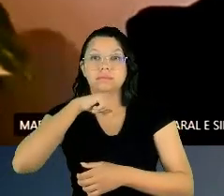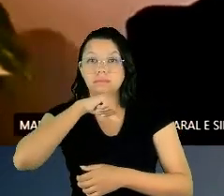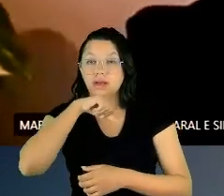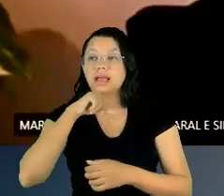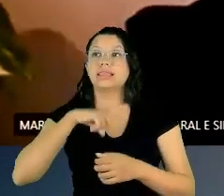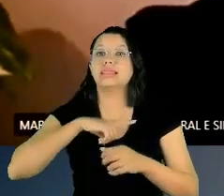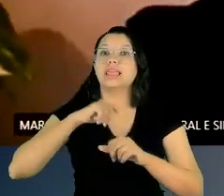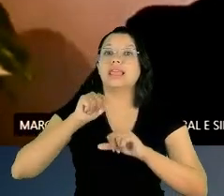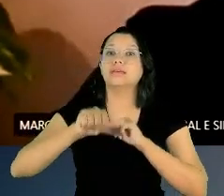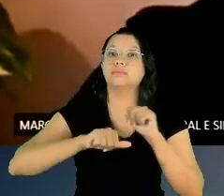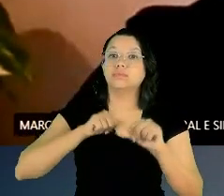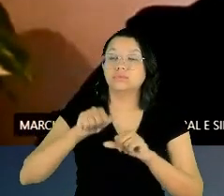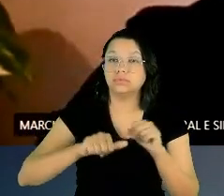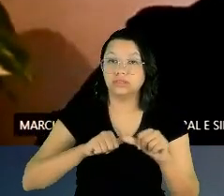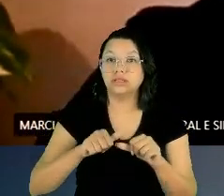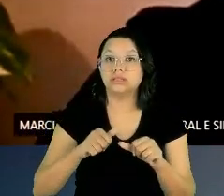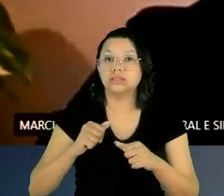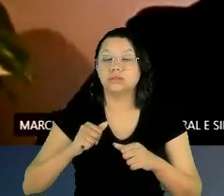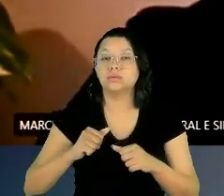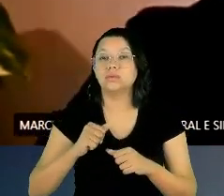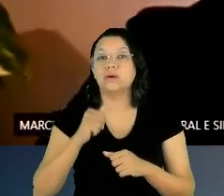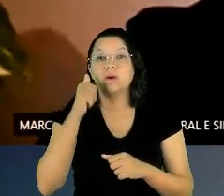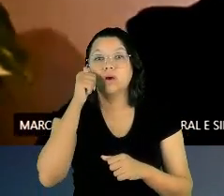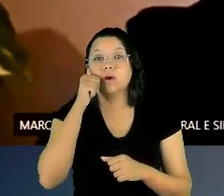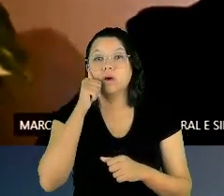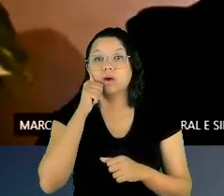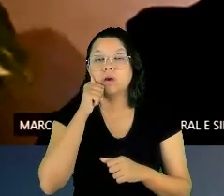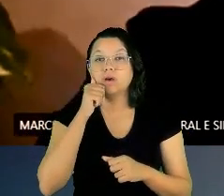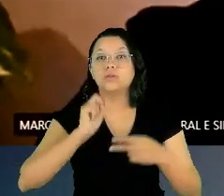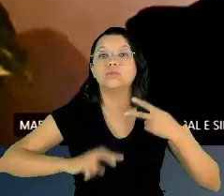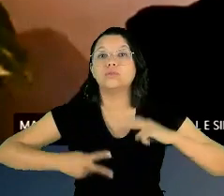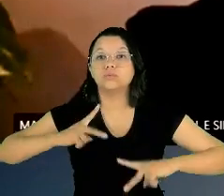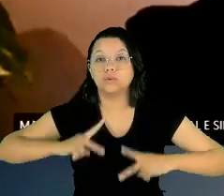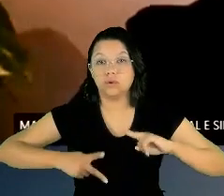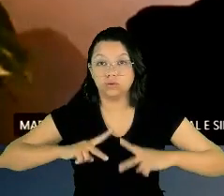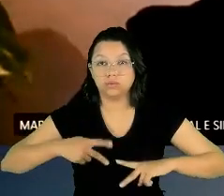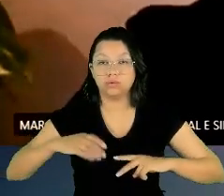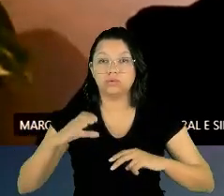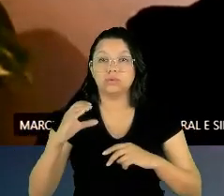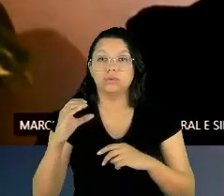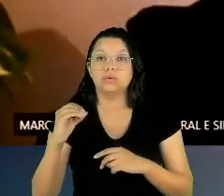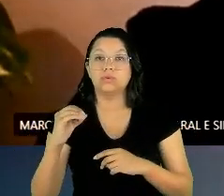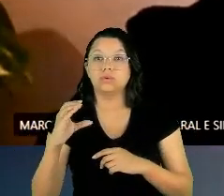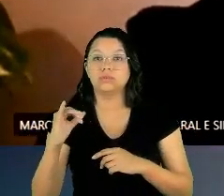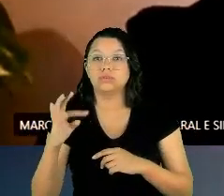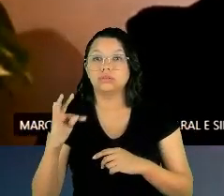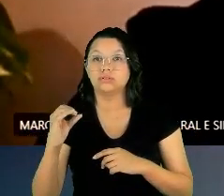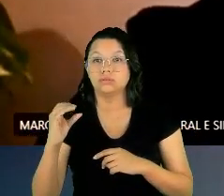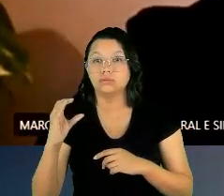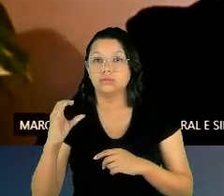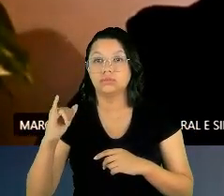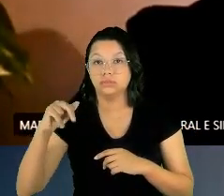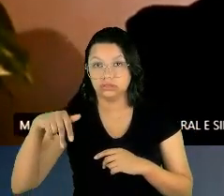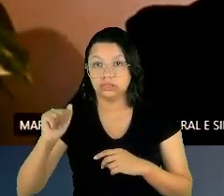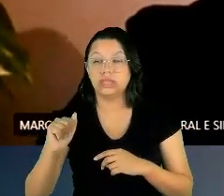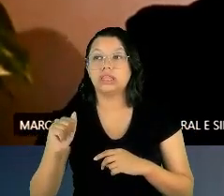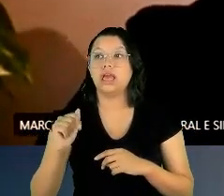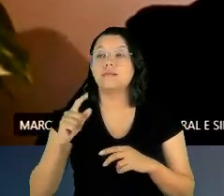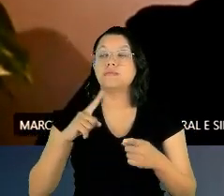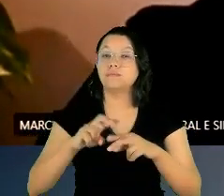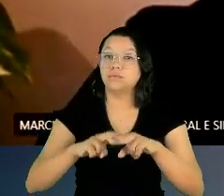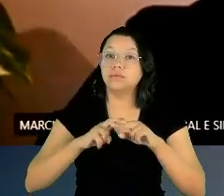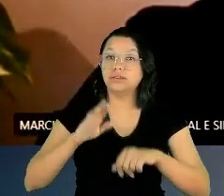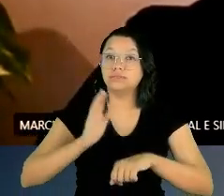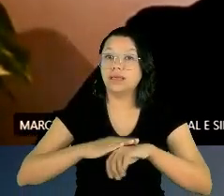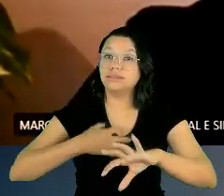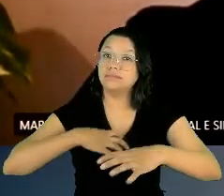tem a questão hormonal também, o aumento de ocitocina é brutal quando a mulher ganha bebê, por isso que ela é mais empática, mas ela também